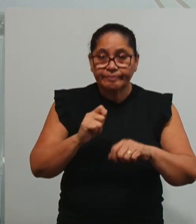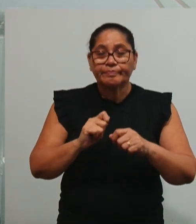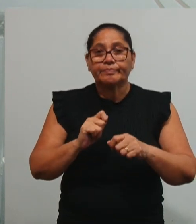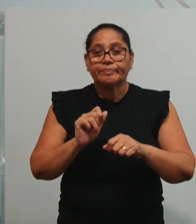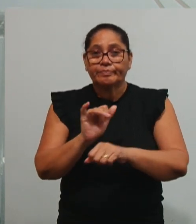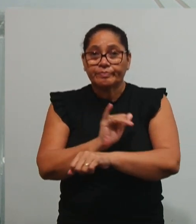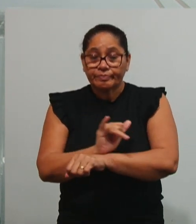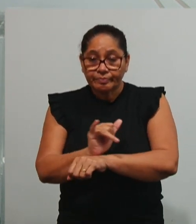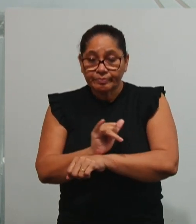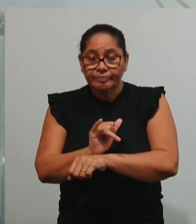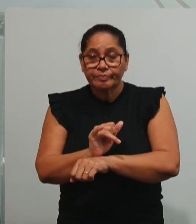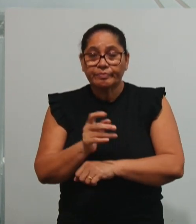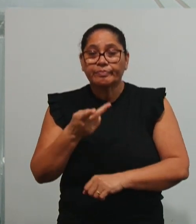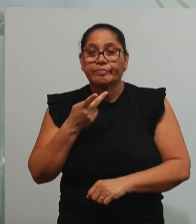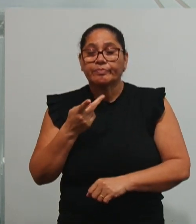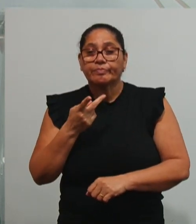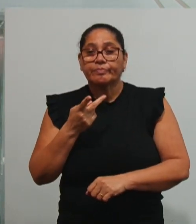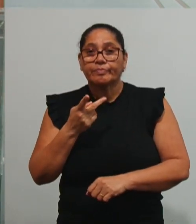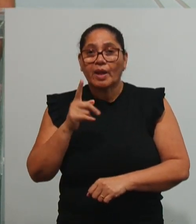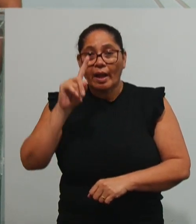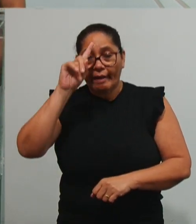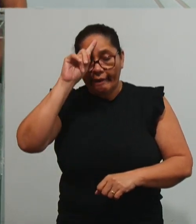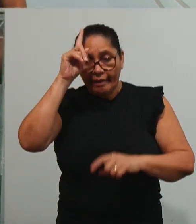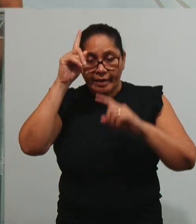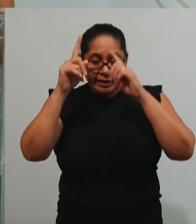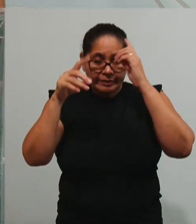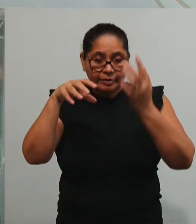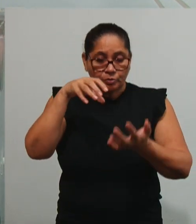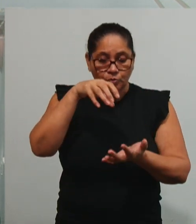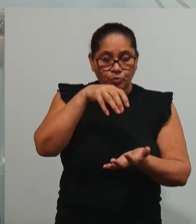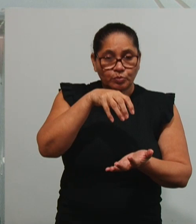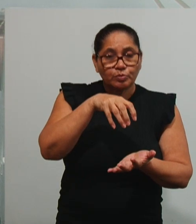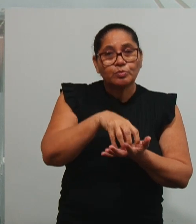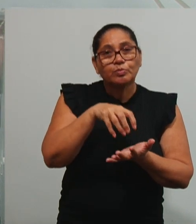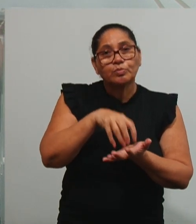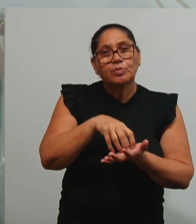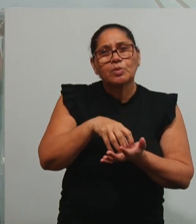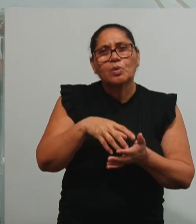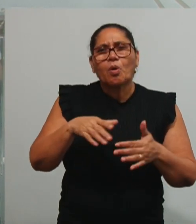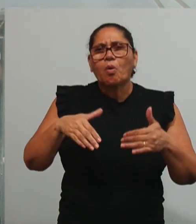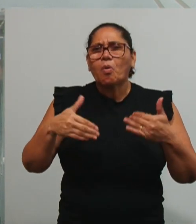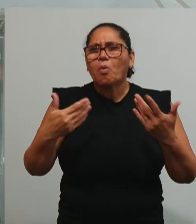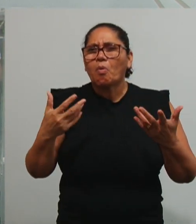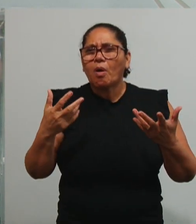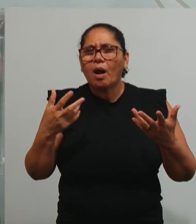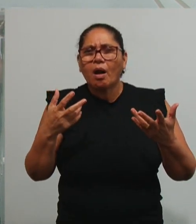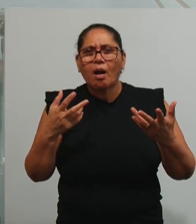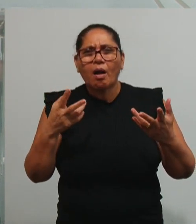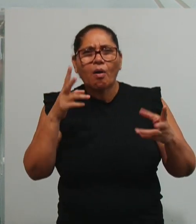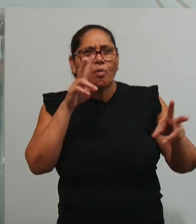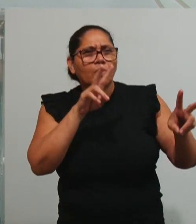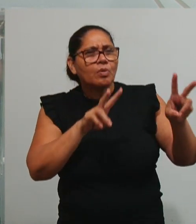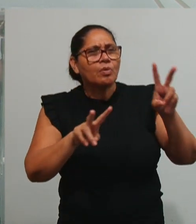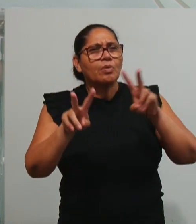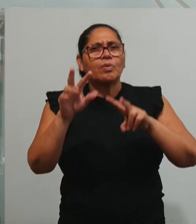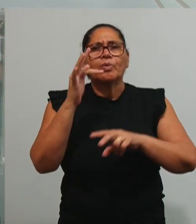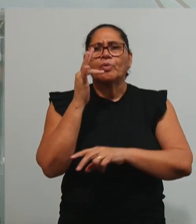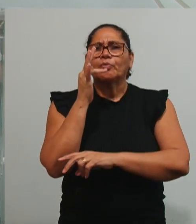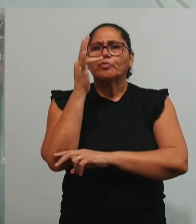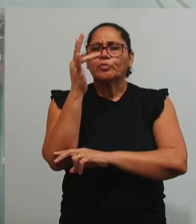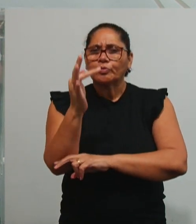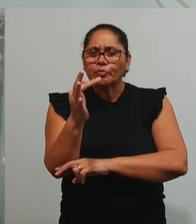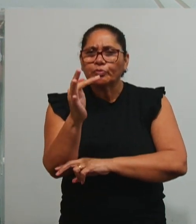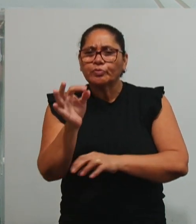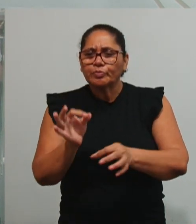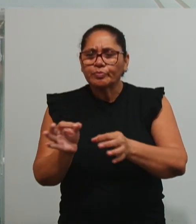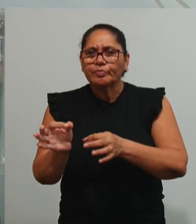dizer, a ideia central em torno de qual é a visão, qual é o futuro dessa organização, o que